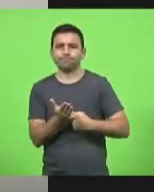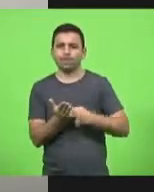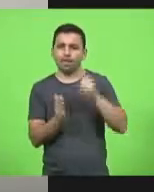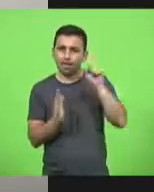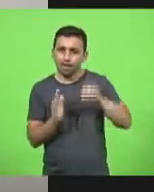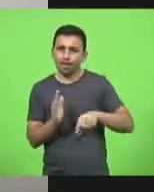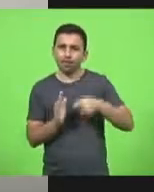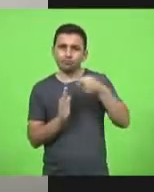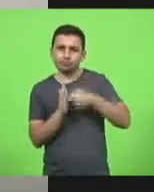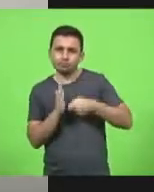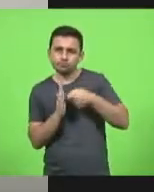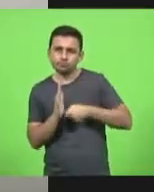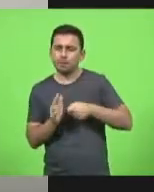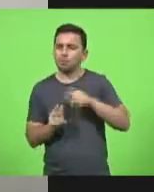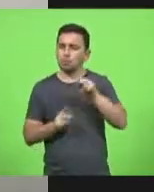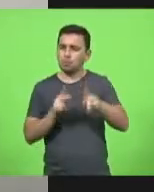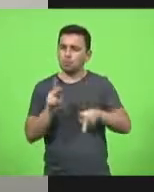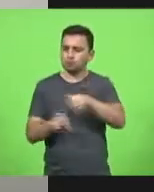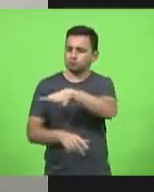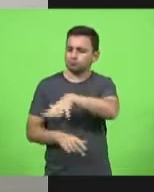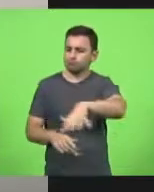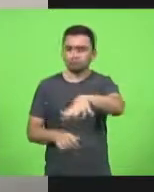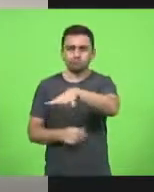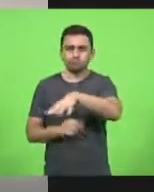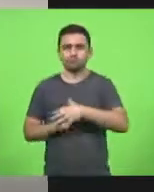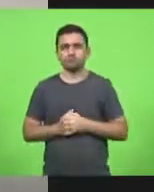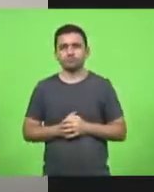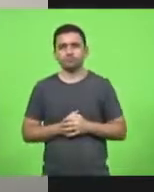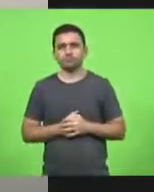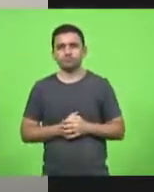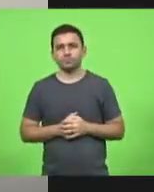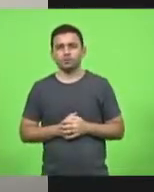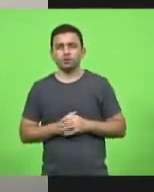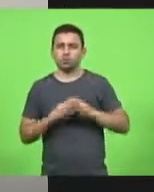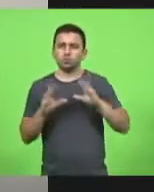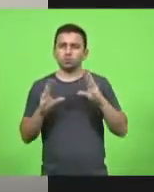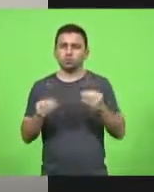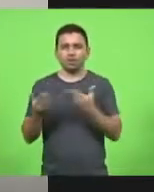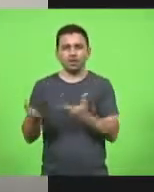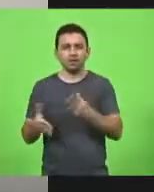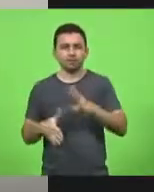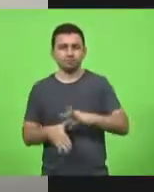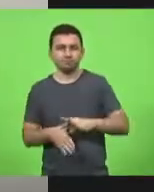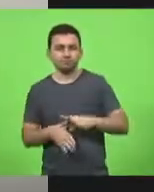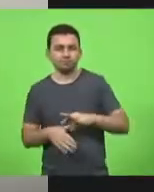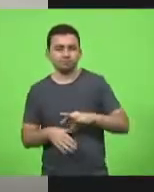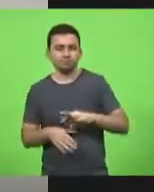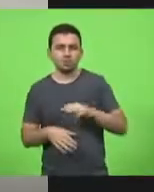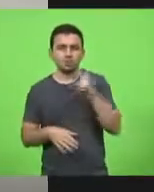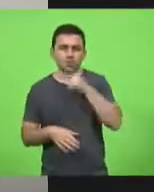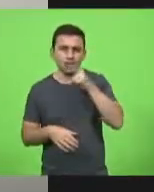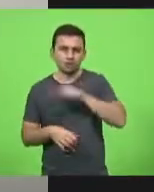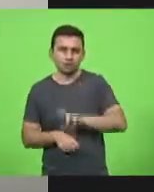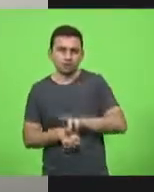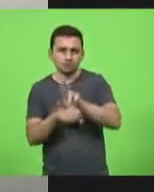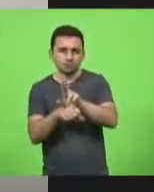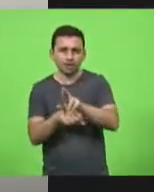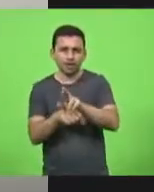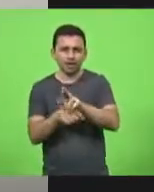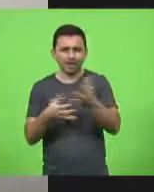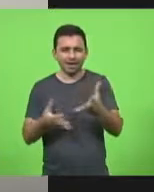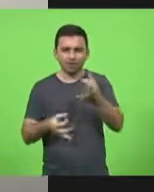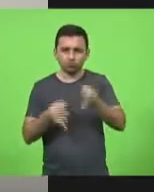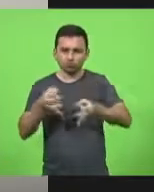luta do povo. Com tudo que representava a busca por justiça